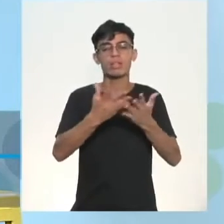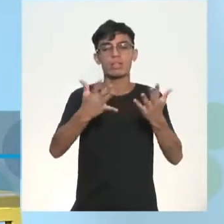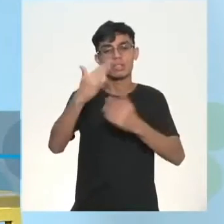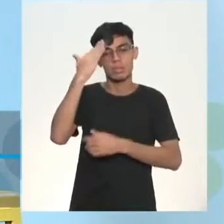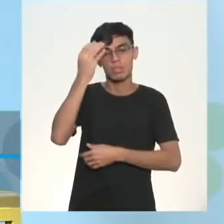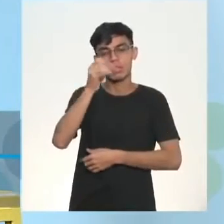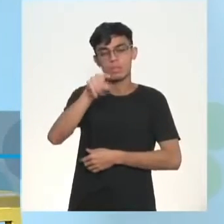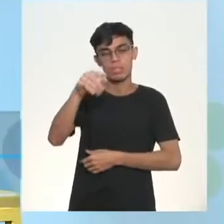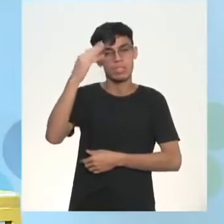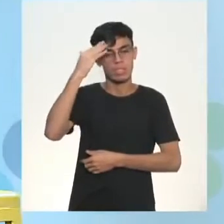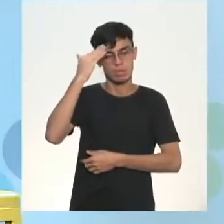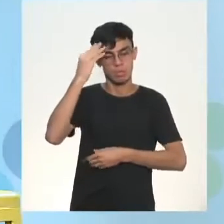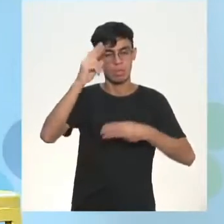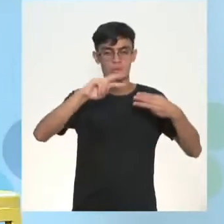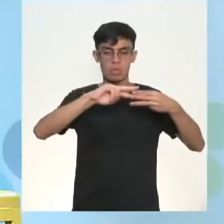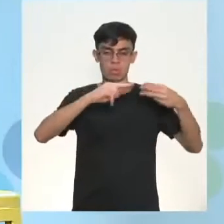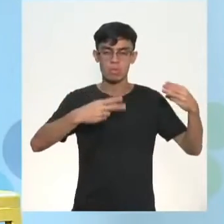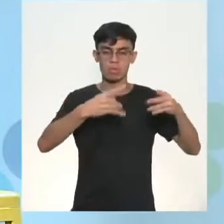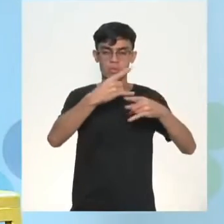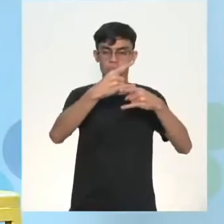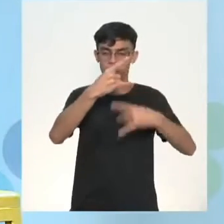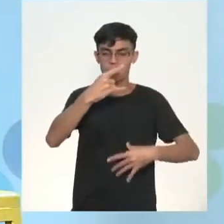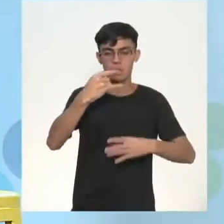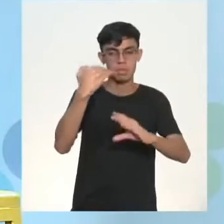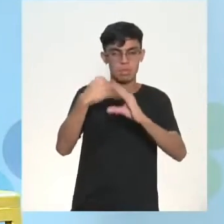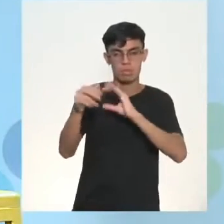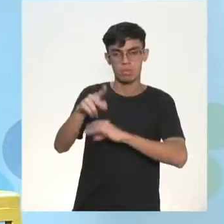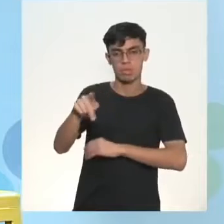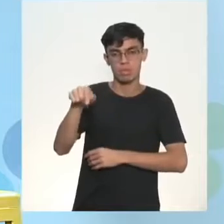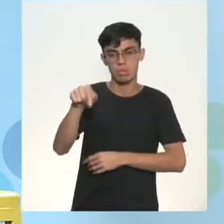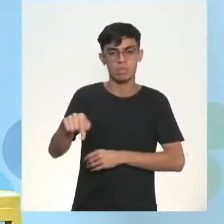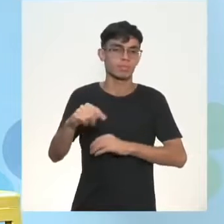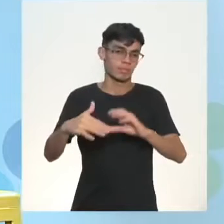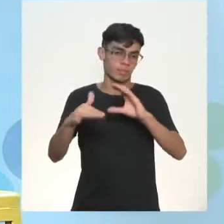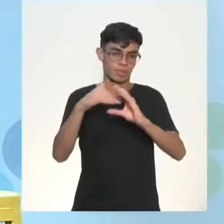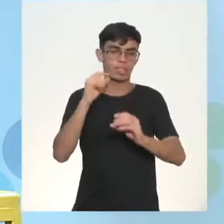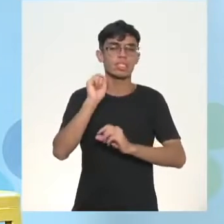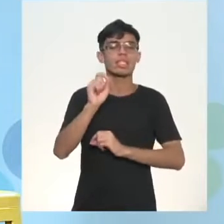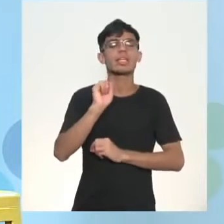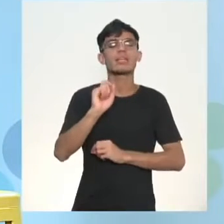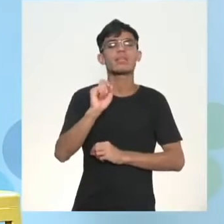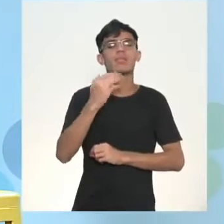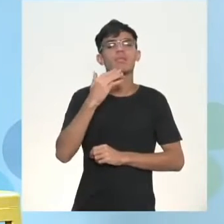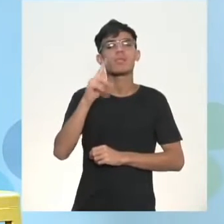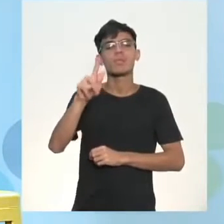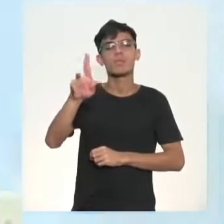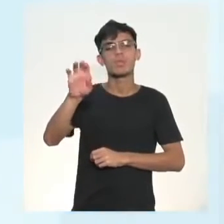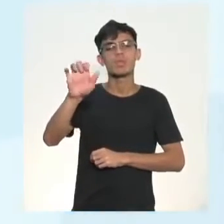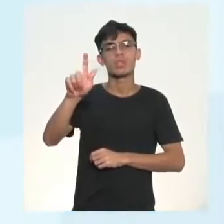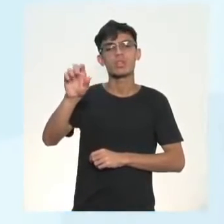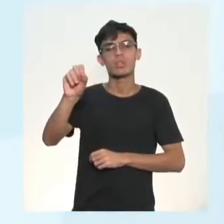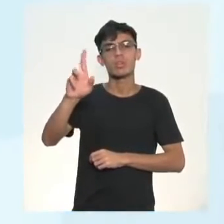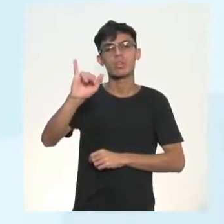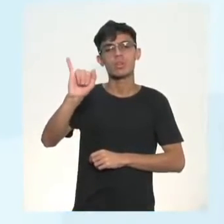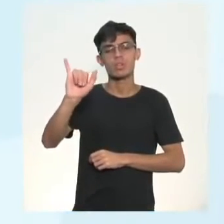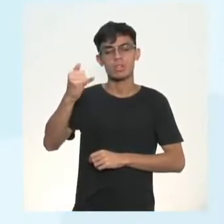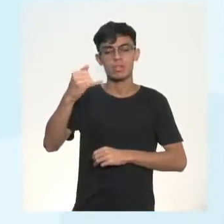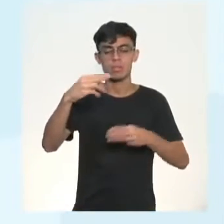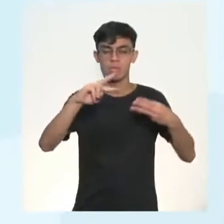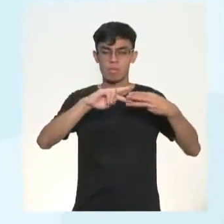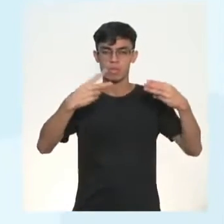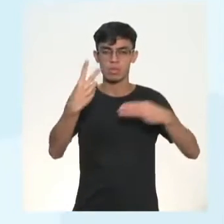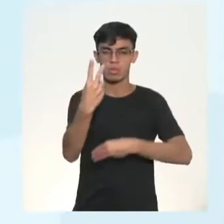Mendel. Coloca aí no chat, né? Passa para o seu professor aí para ele colocar para a gente. Quem foi o Gregor Mendel? Tá, eu vou dar 2 minutinhos para